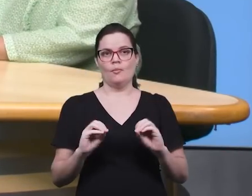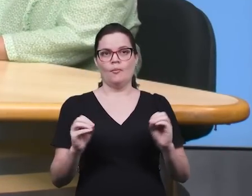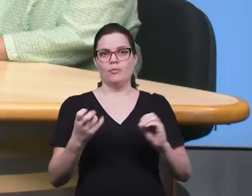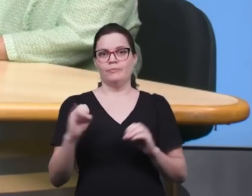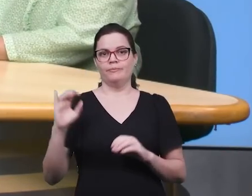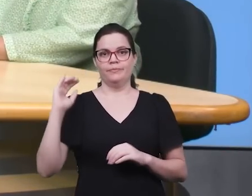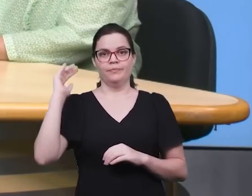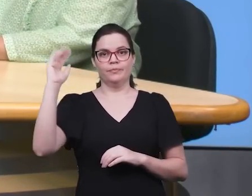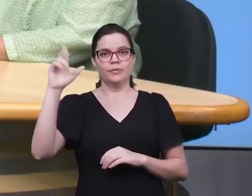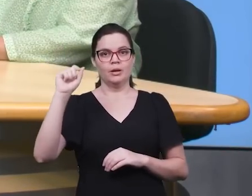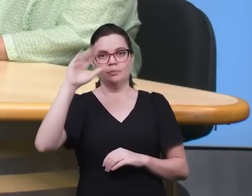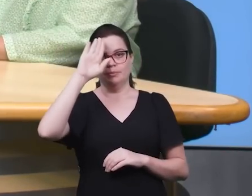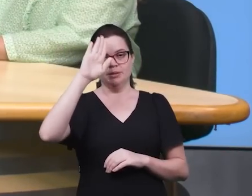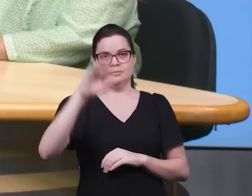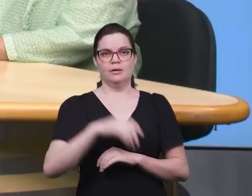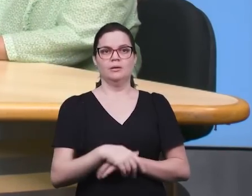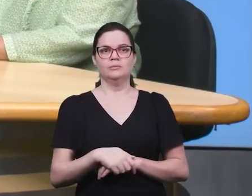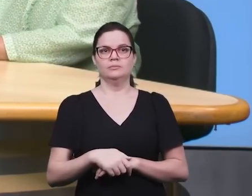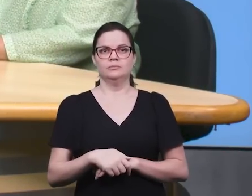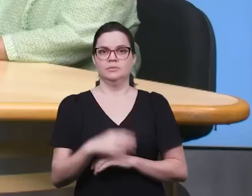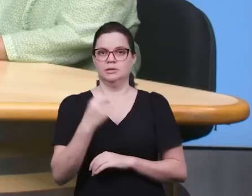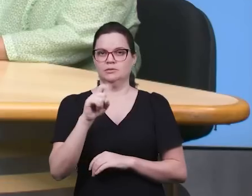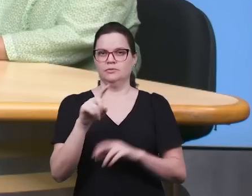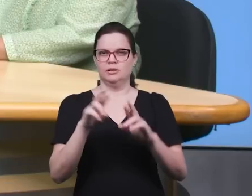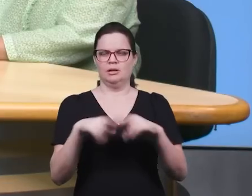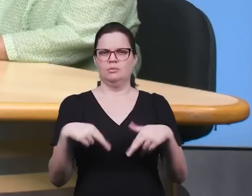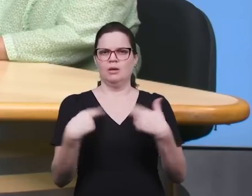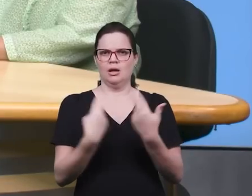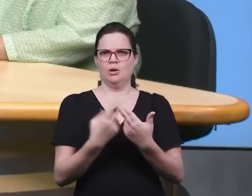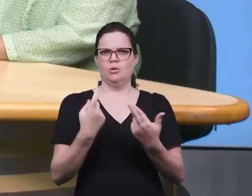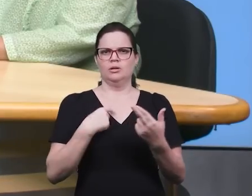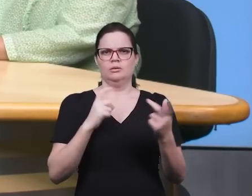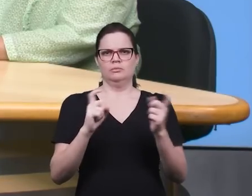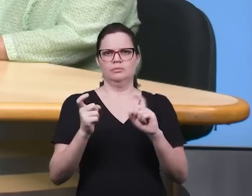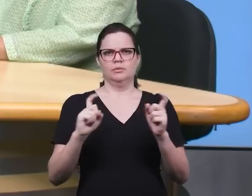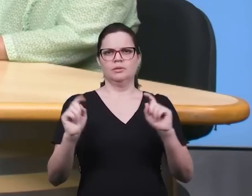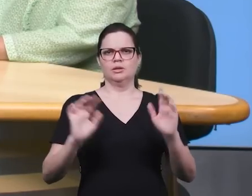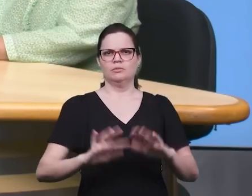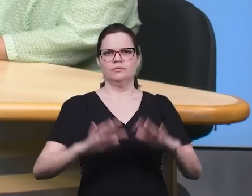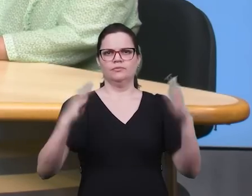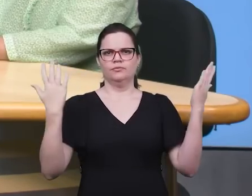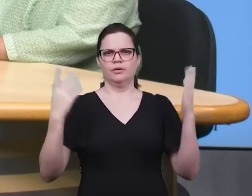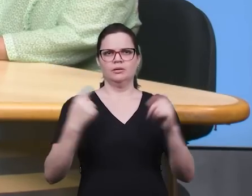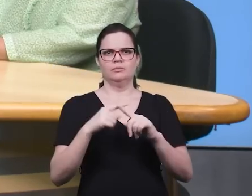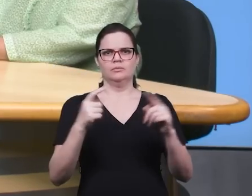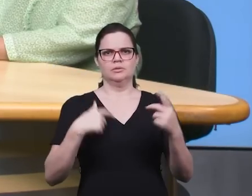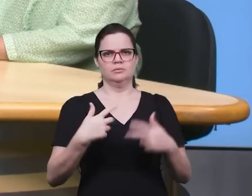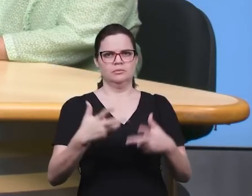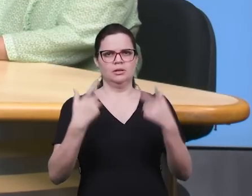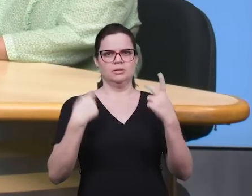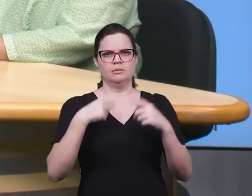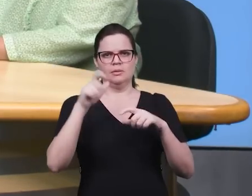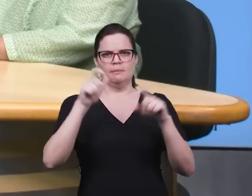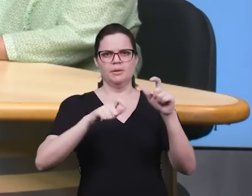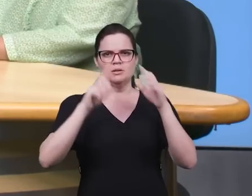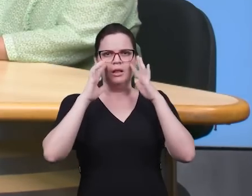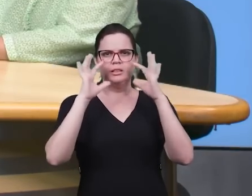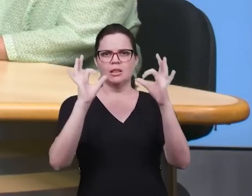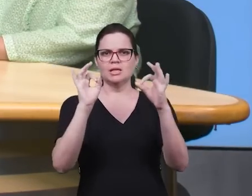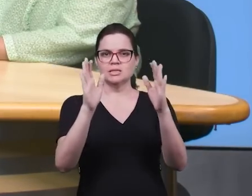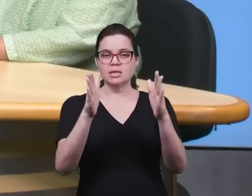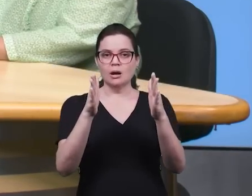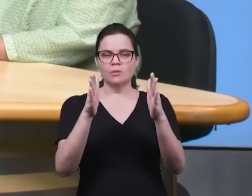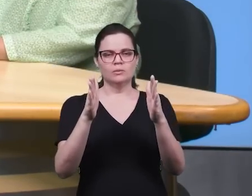fala de adulto, é o ponto principal. Está numa reunião, está num evento, e e é percebido que aquela pessoa não está dando a